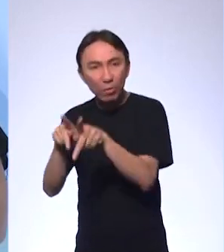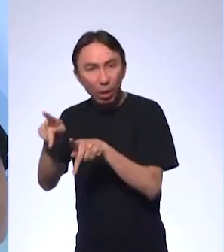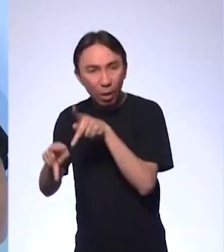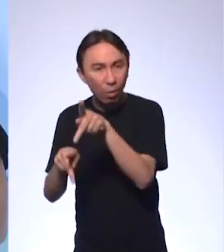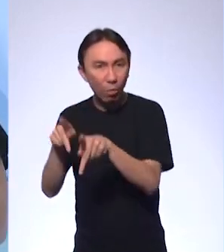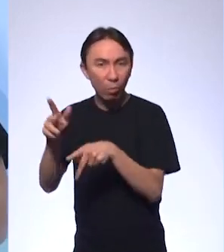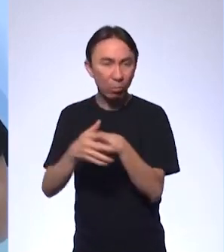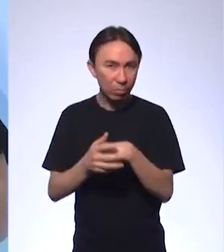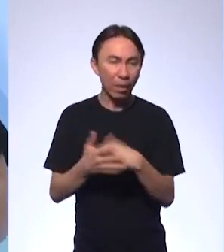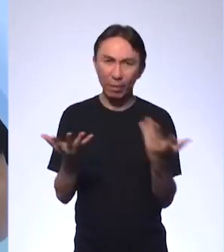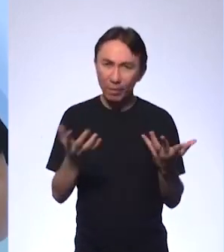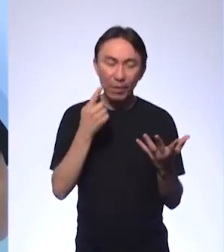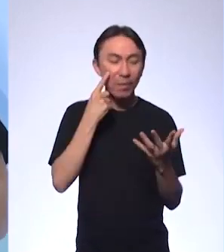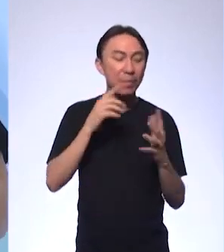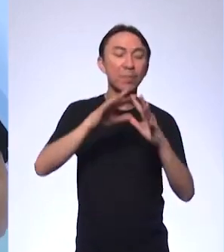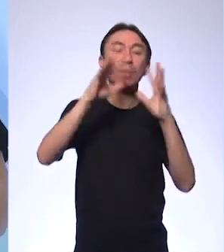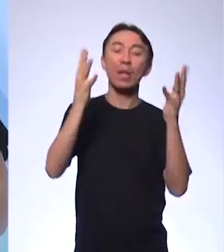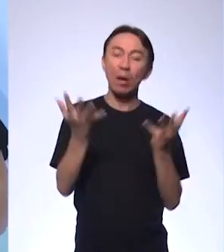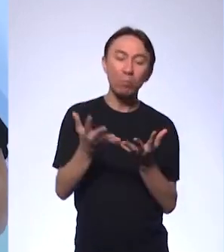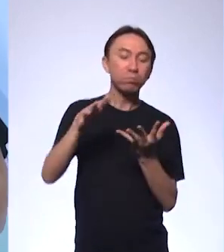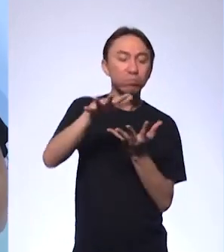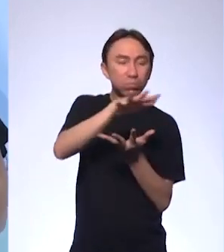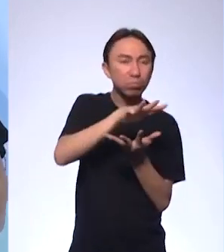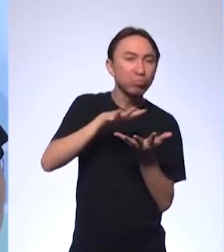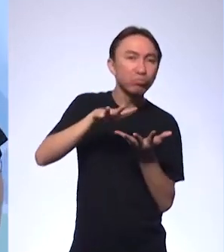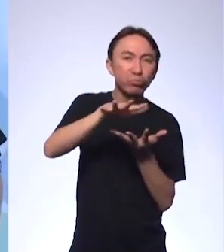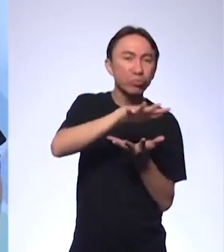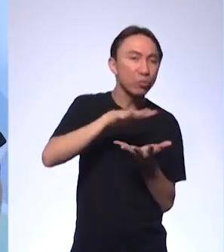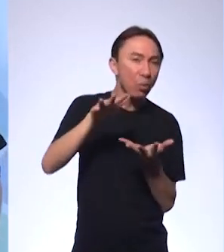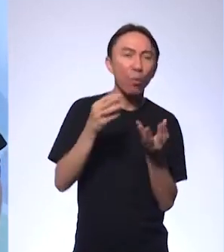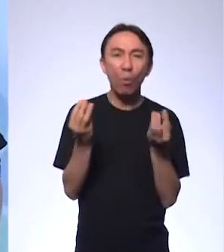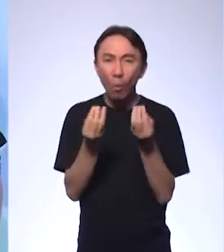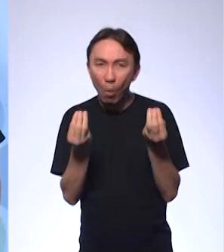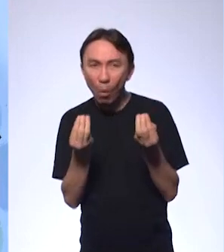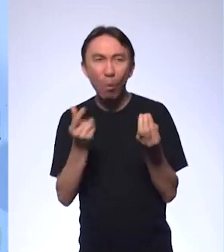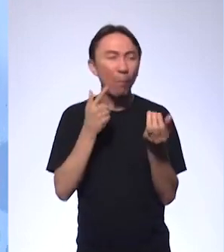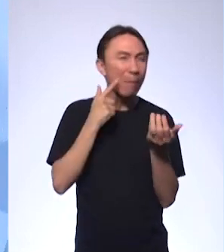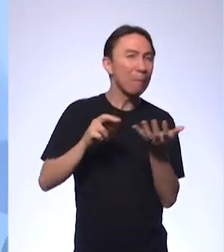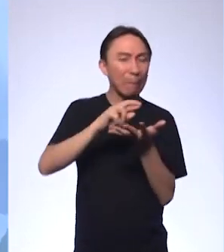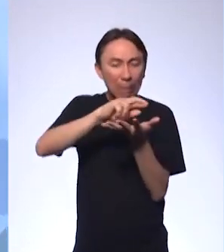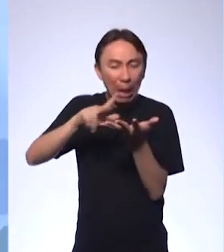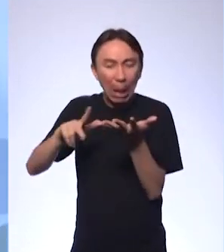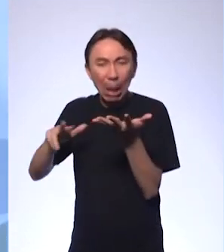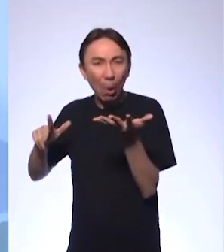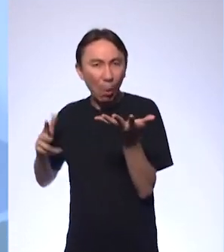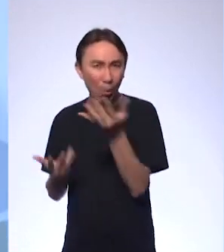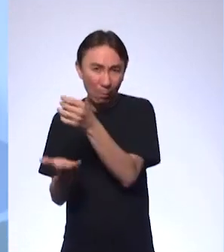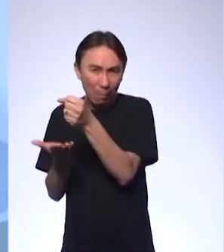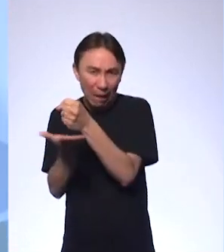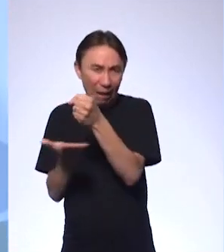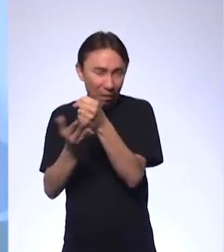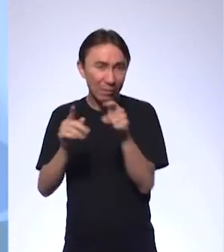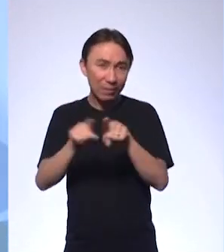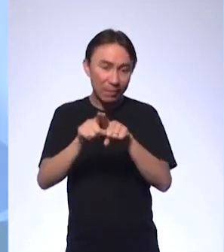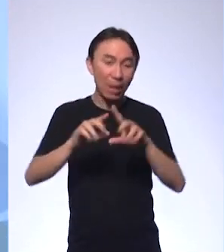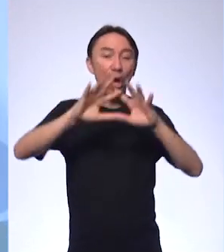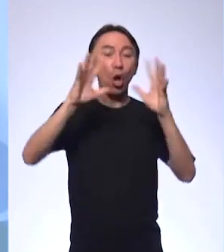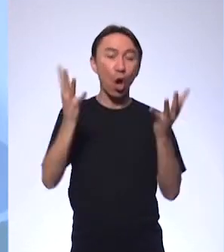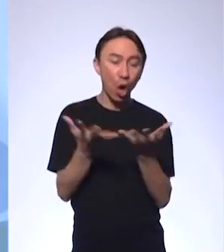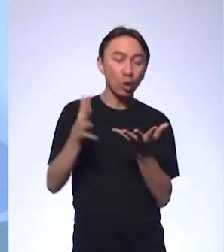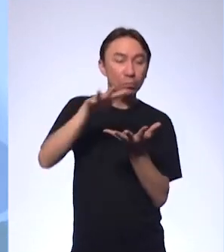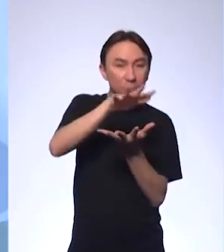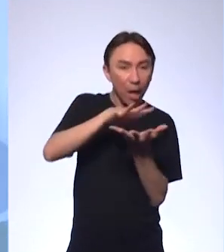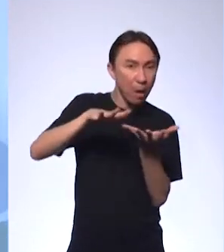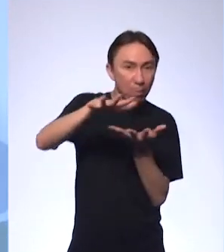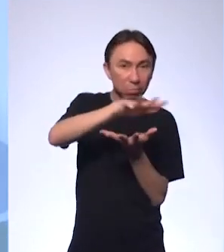de um ecossistema, como ele funciona, né? Os elementos básicos aí, e os ecossistemas terrestres e aquáticos.